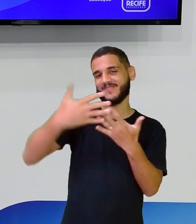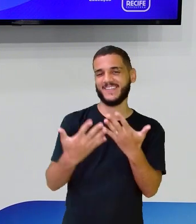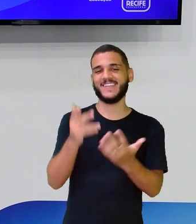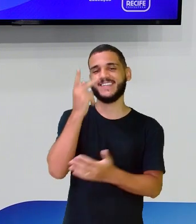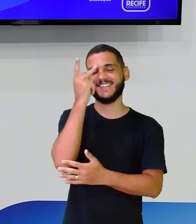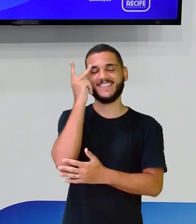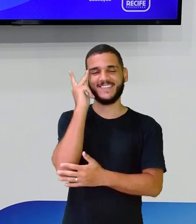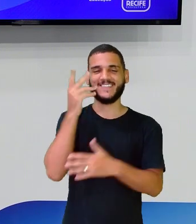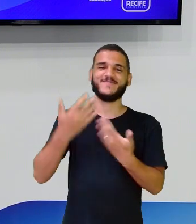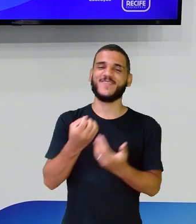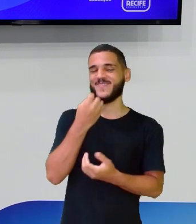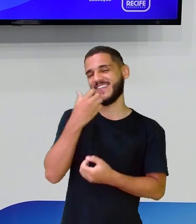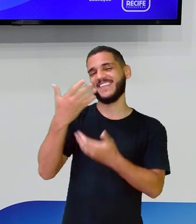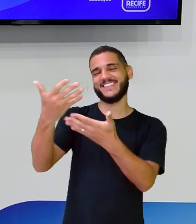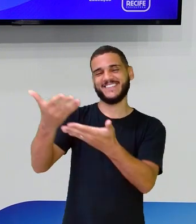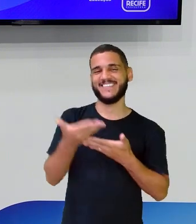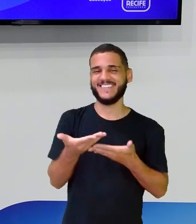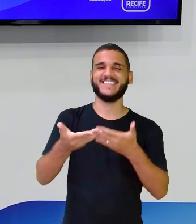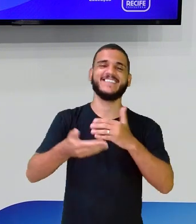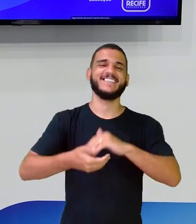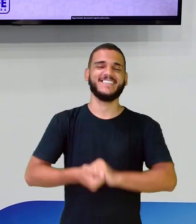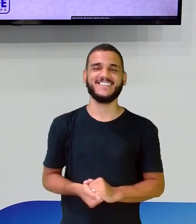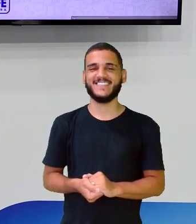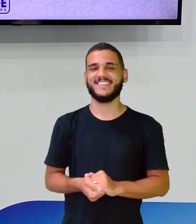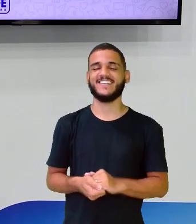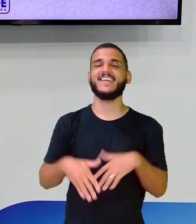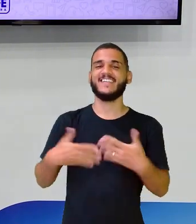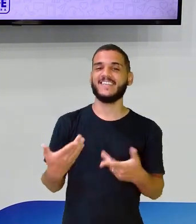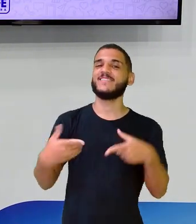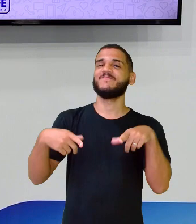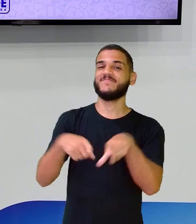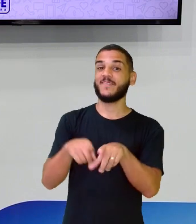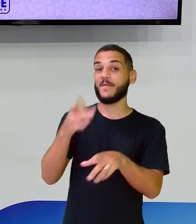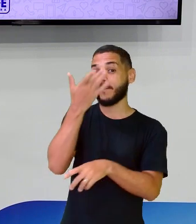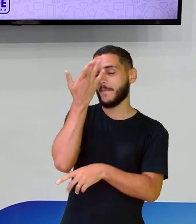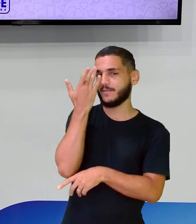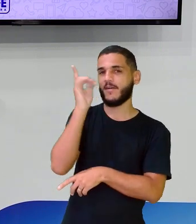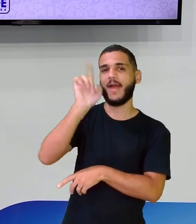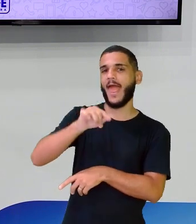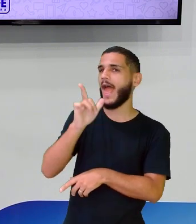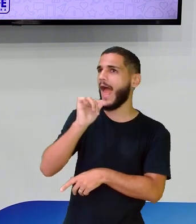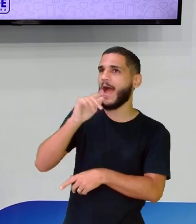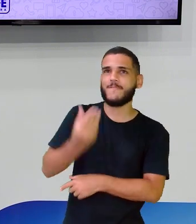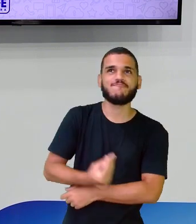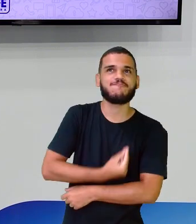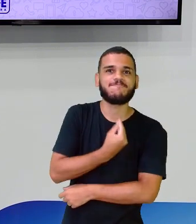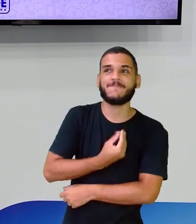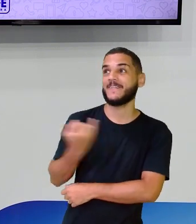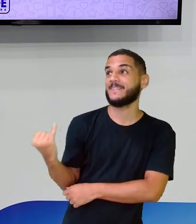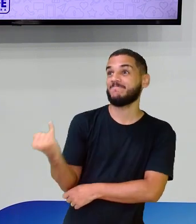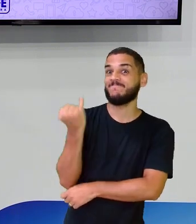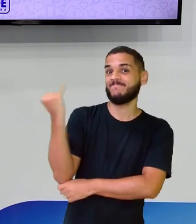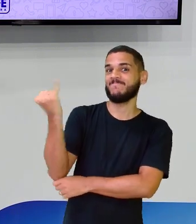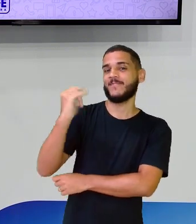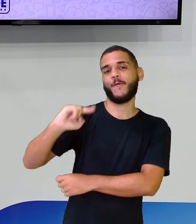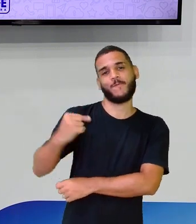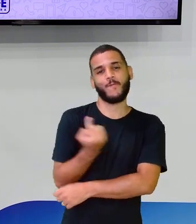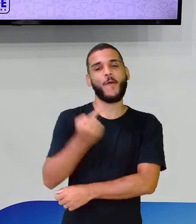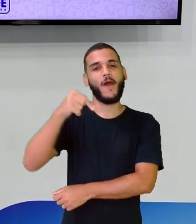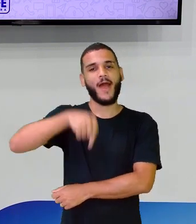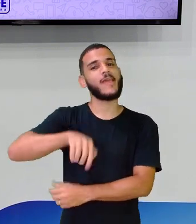nosso querido Crisma. Seja muito bem-vindo. E, gente, água é vida, água é importante para nós